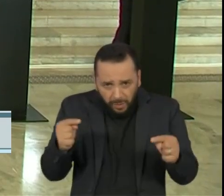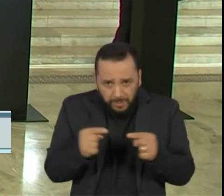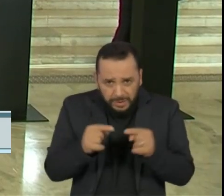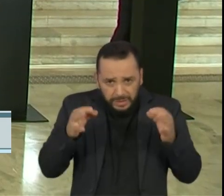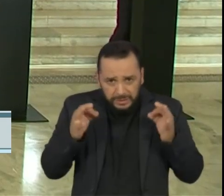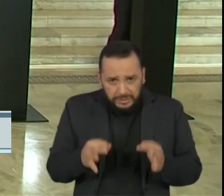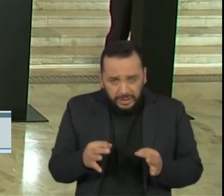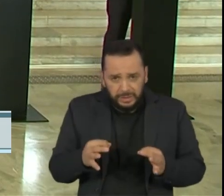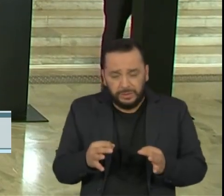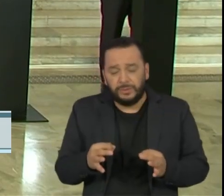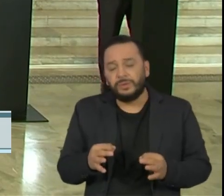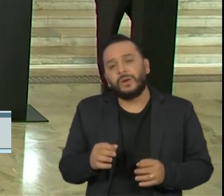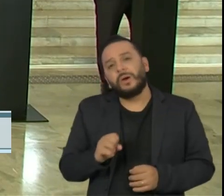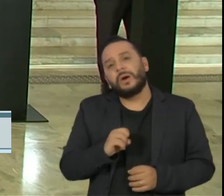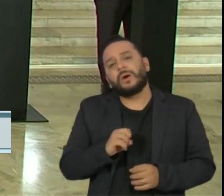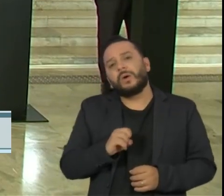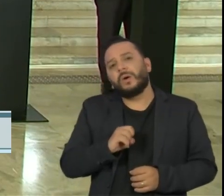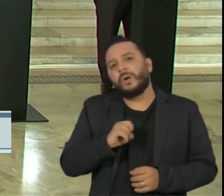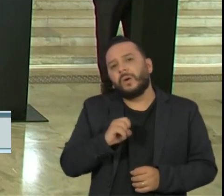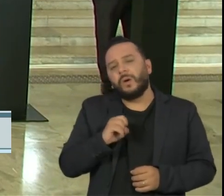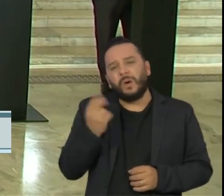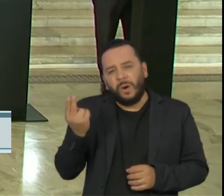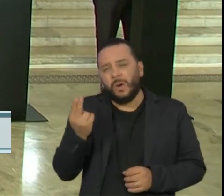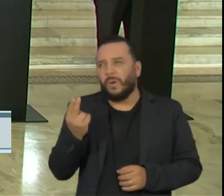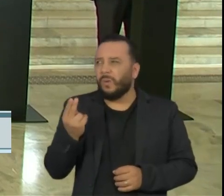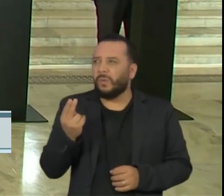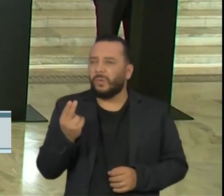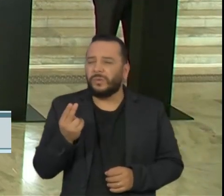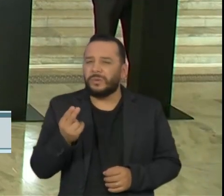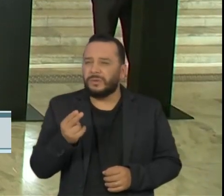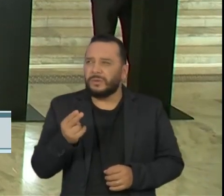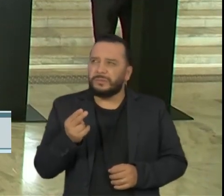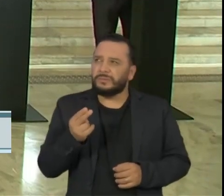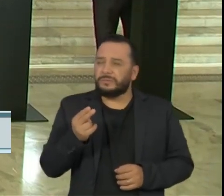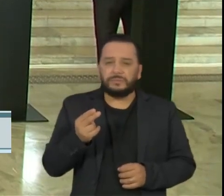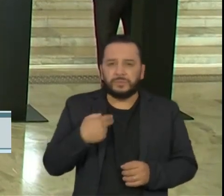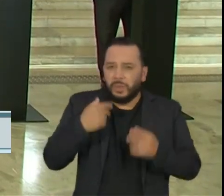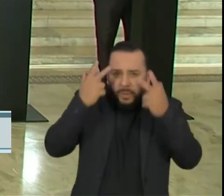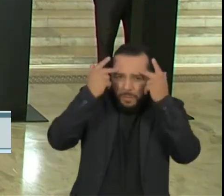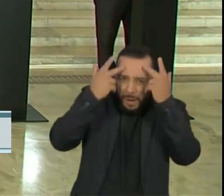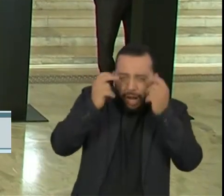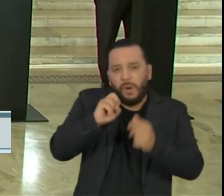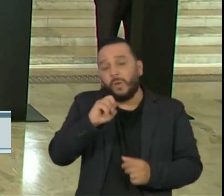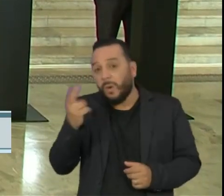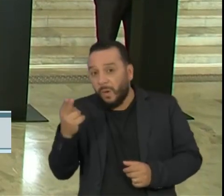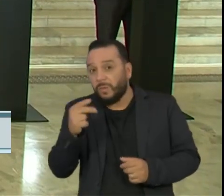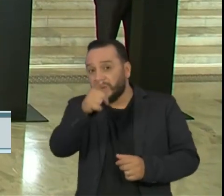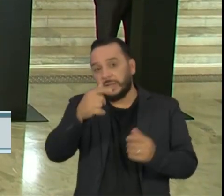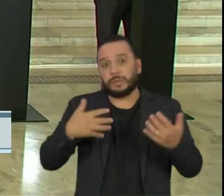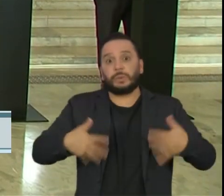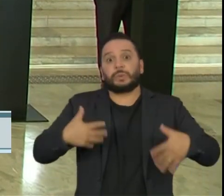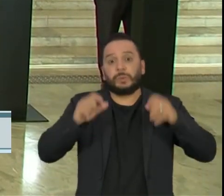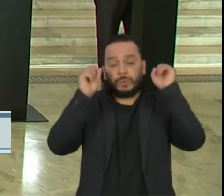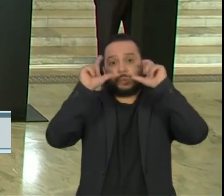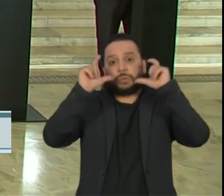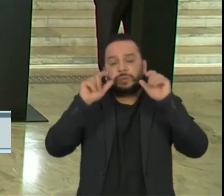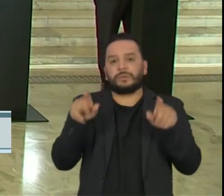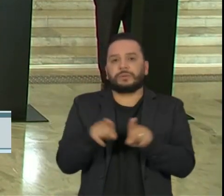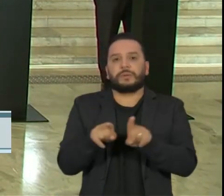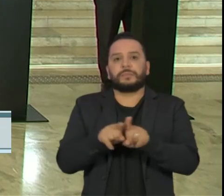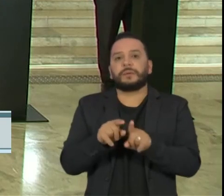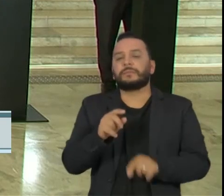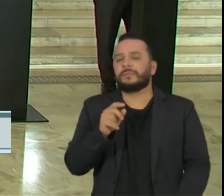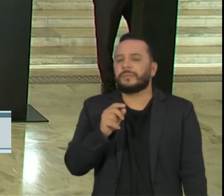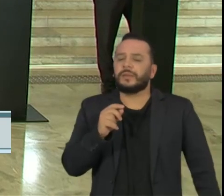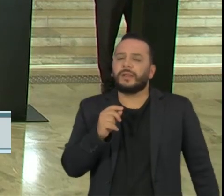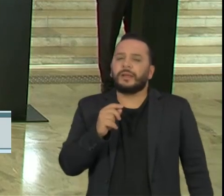para poder tirar alguma conclusão. E uma segunda pergunta, em relação a Campinas e Sorocaba, a nota do comitê para que os